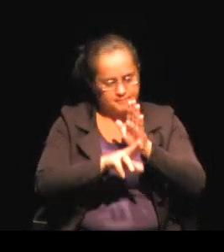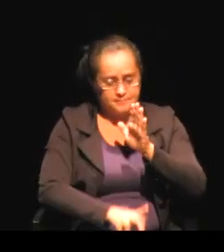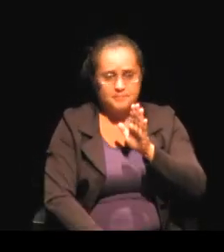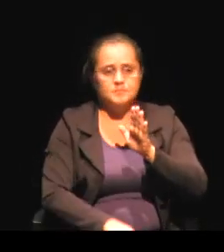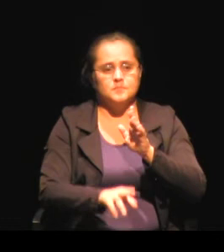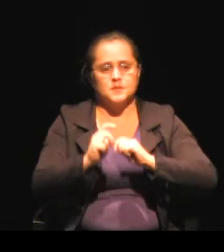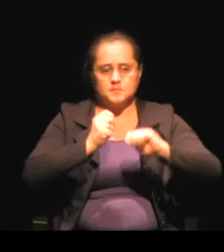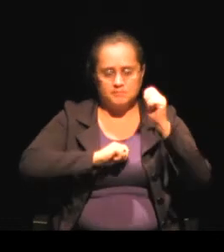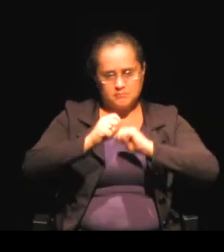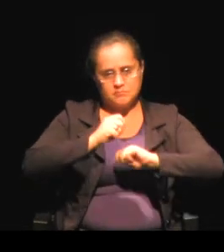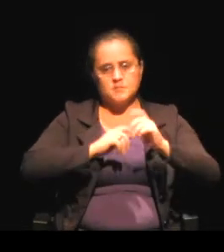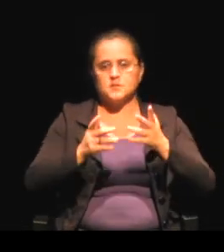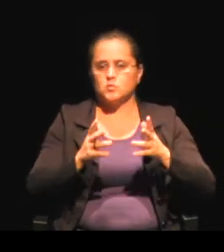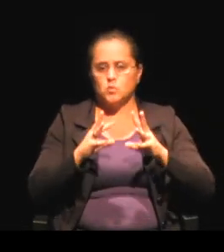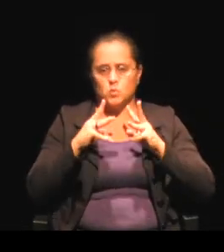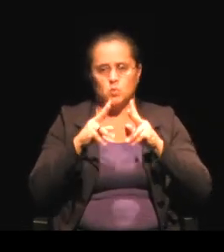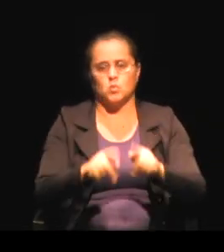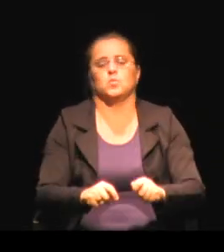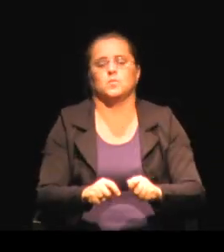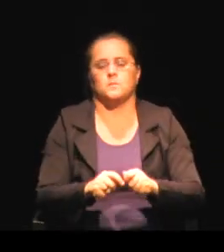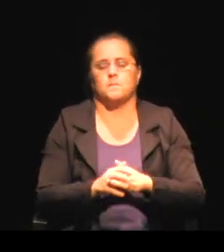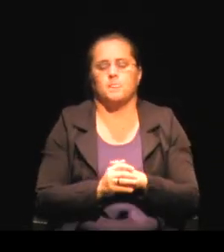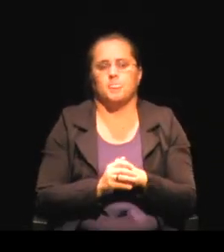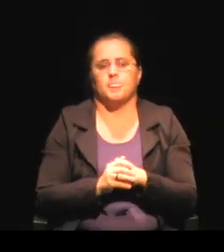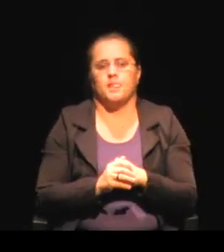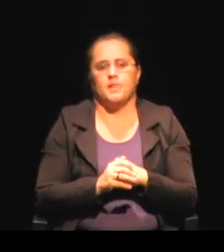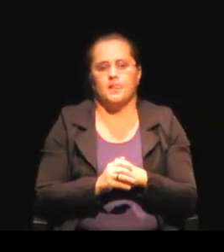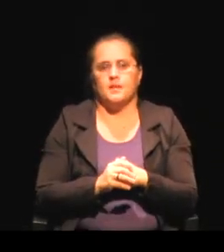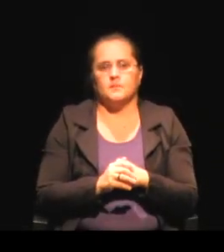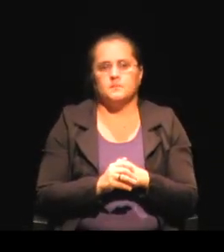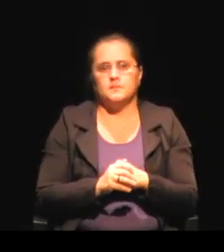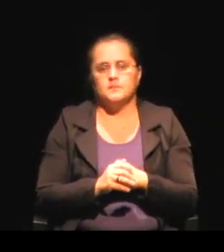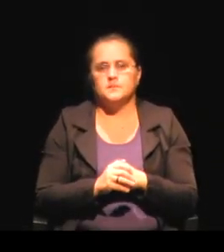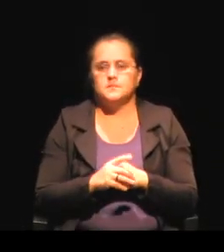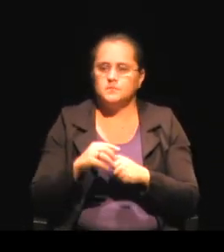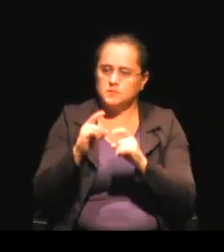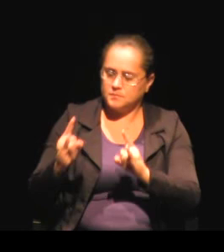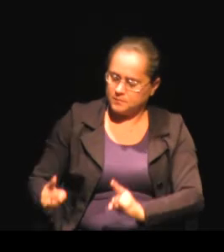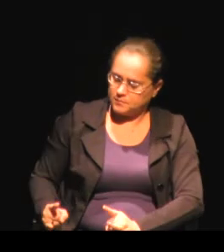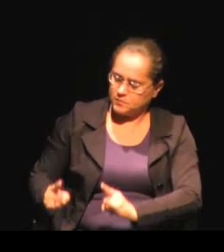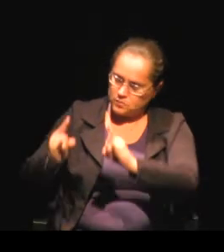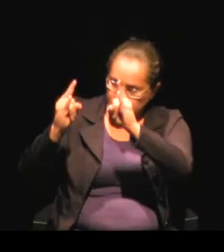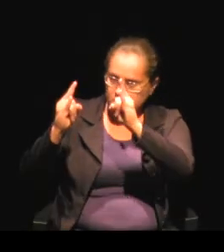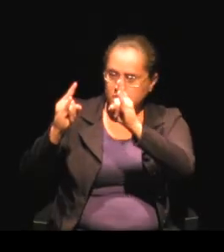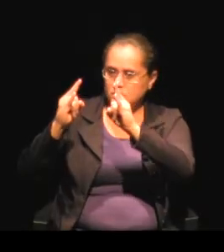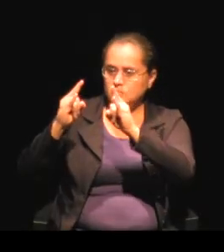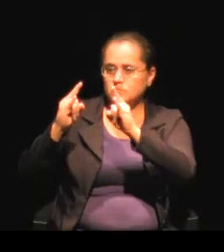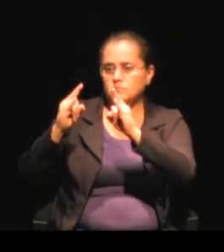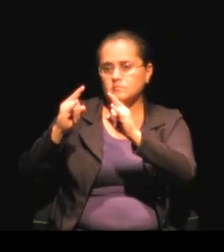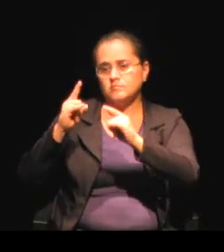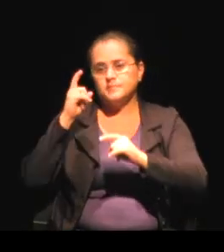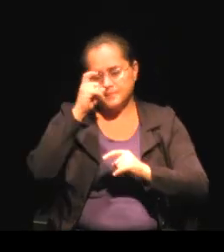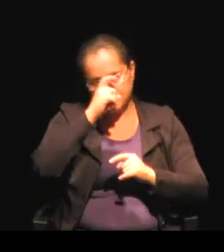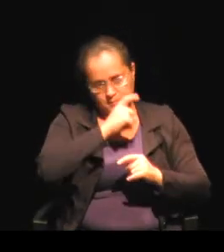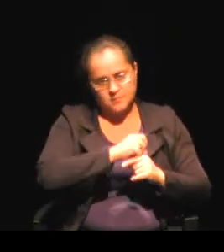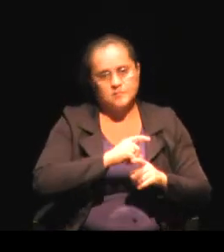que o sistema adotado aqui para a estrutura é o da viga-parede, a gente tinha uma altura suficiente, fazendo esse vão livre, o próprio edifício está